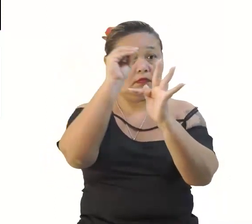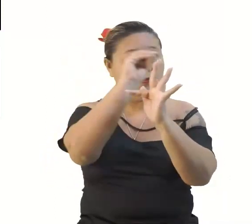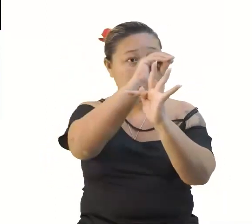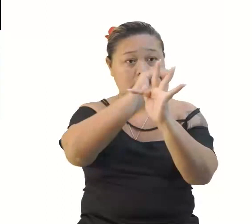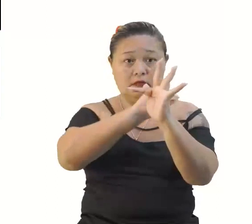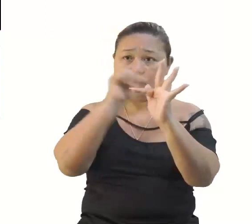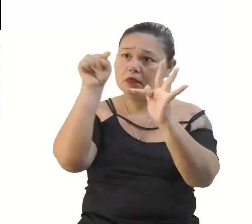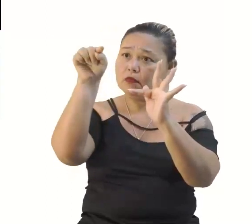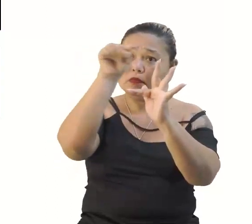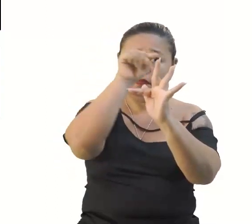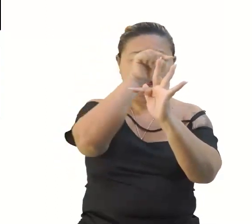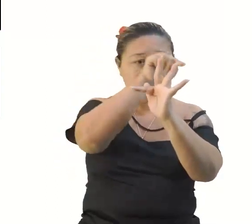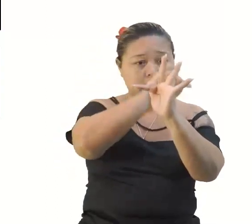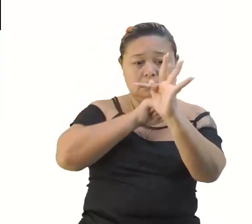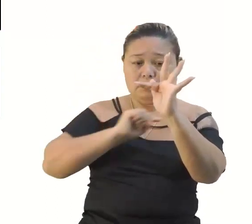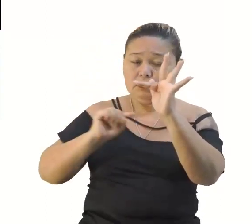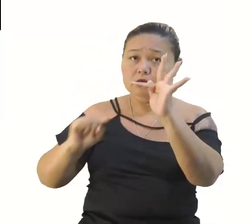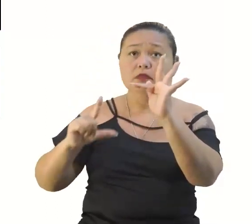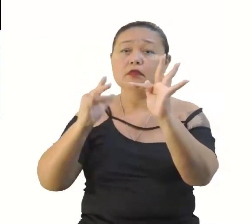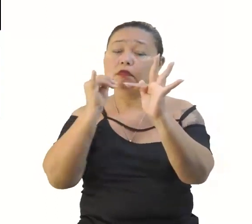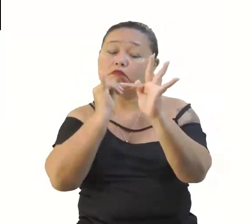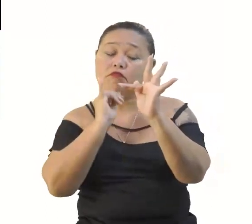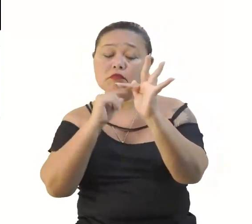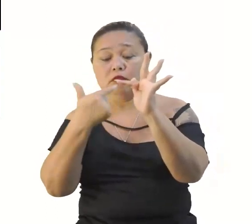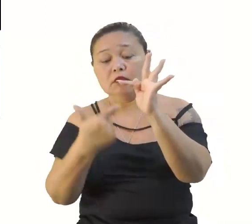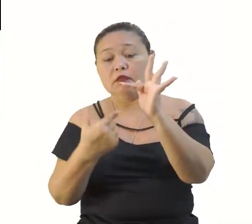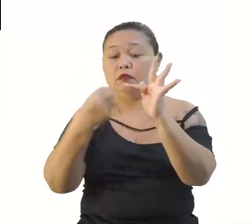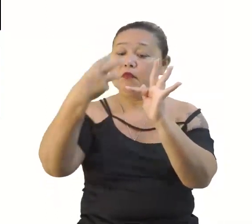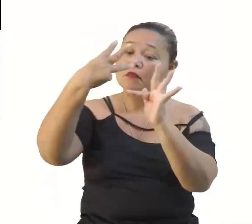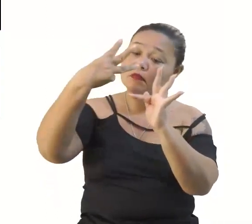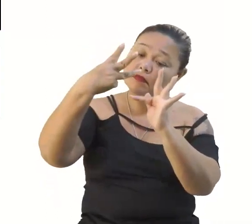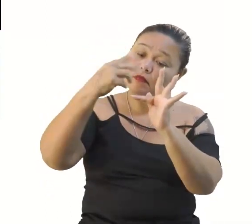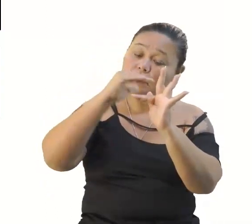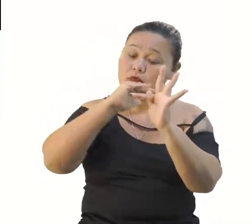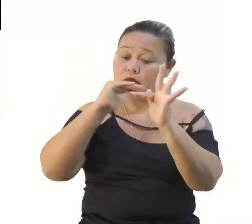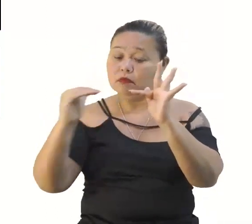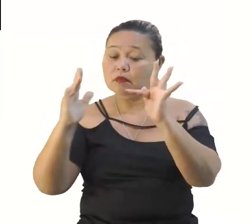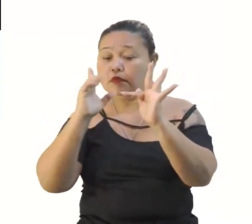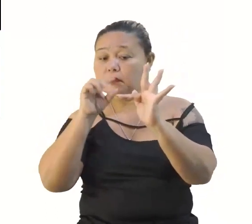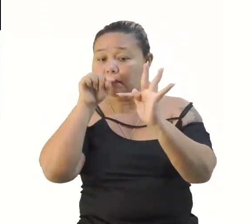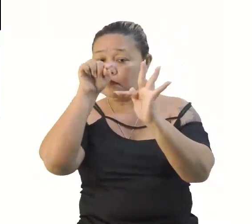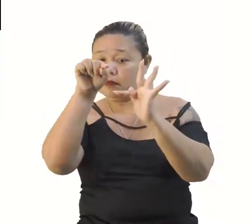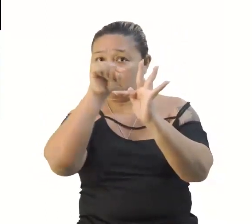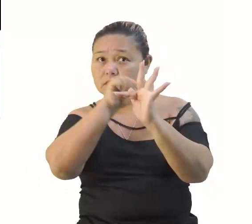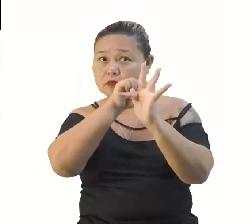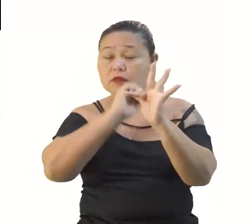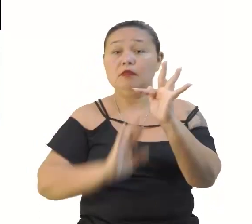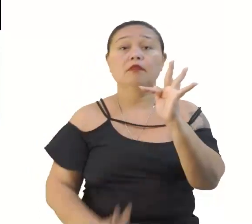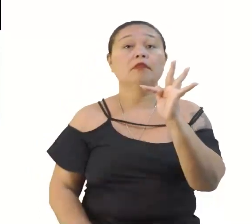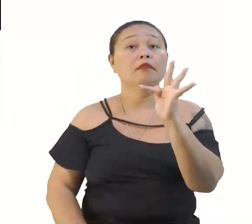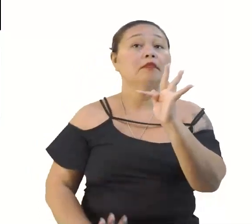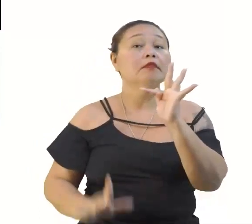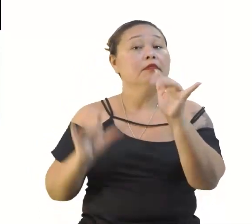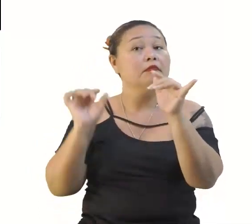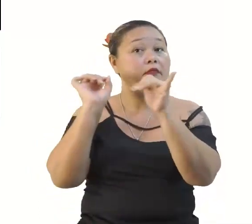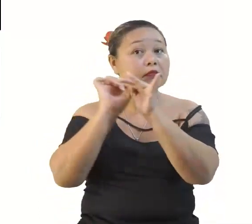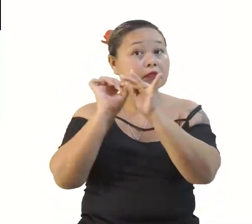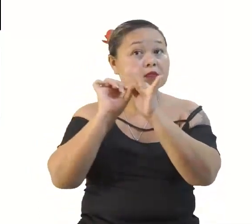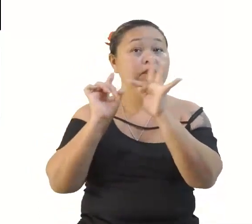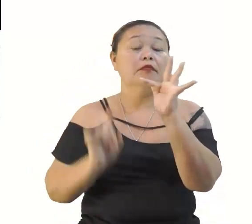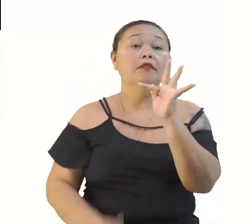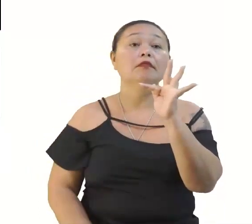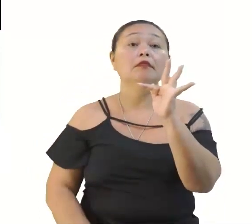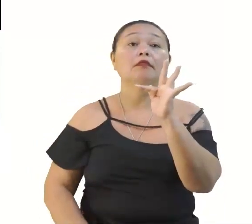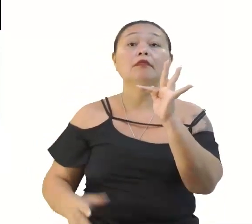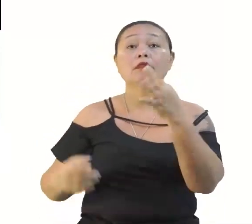marcar os pontinhos, né? Então, por exemplo, 2 e 3, aí eu vou lá no gráfico e marco essa localização e faço o meu ponto.